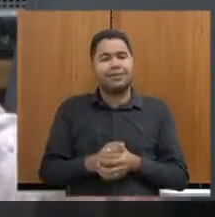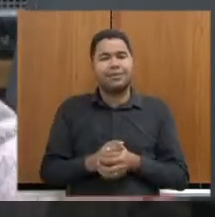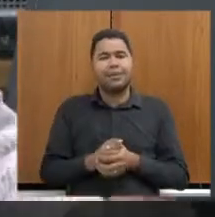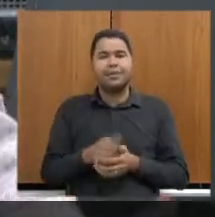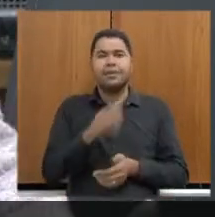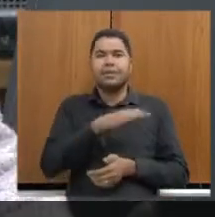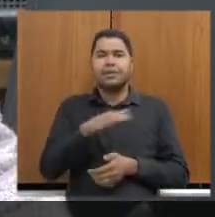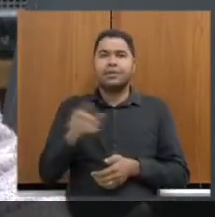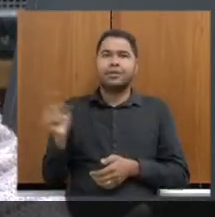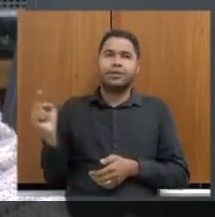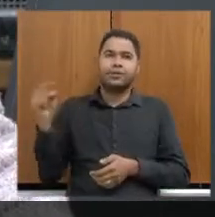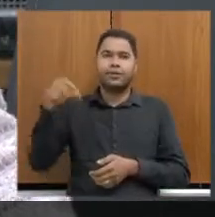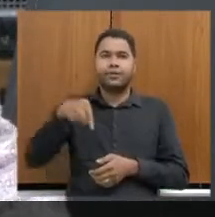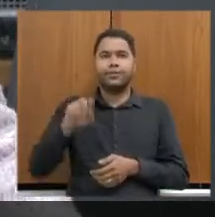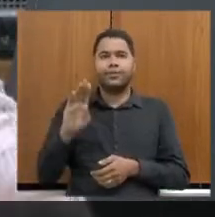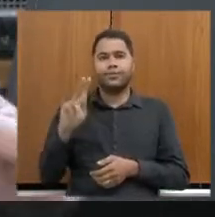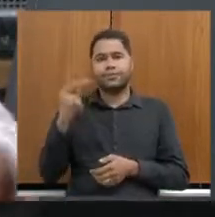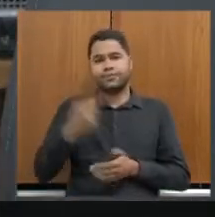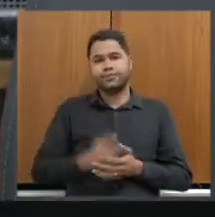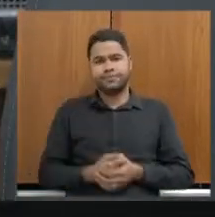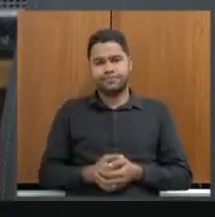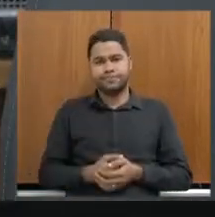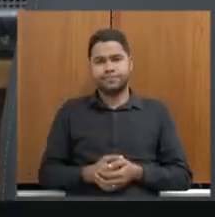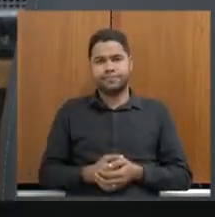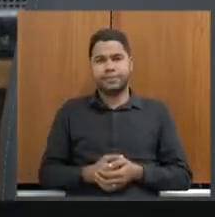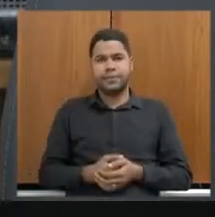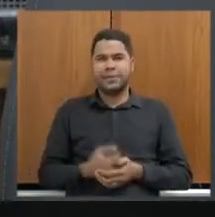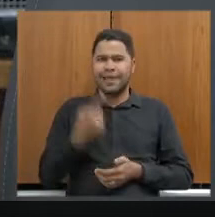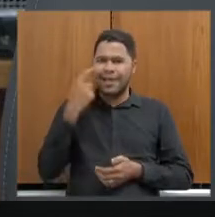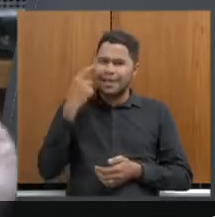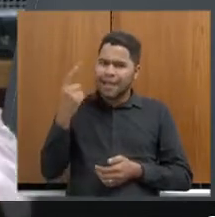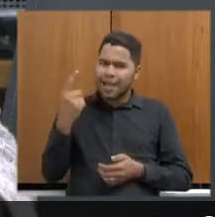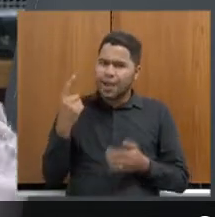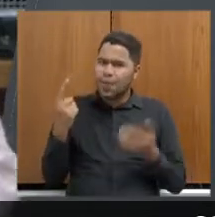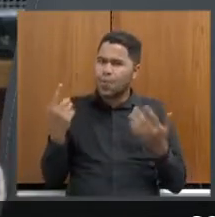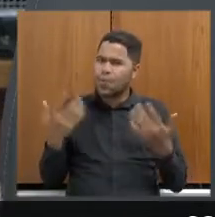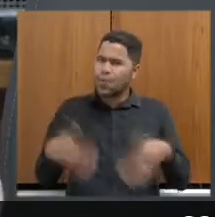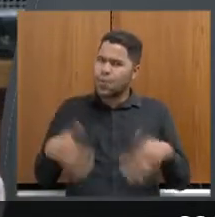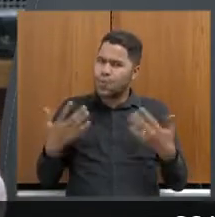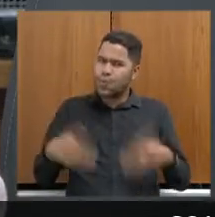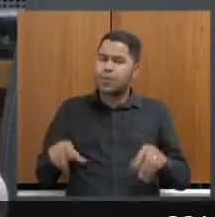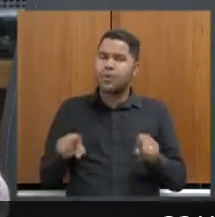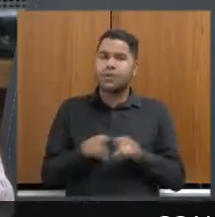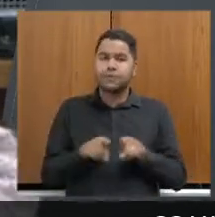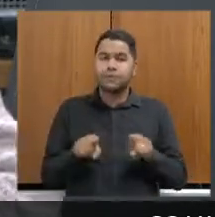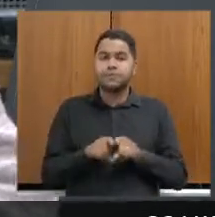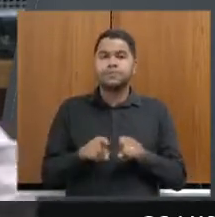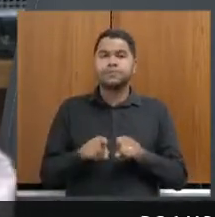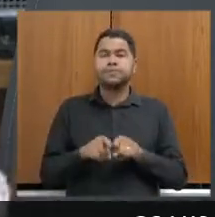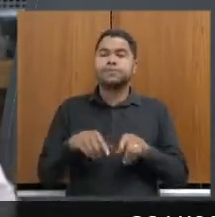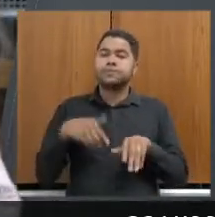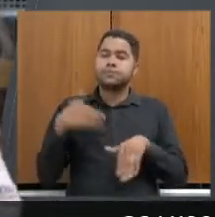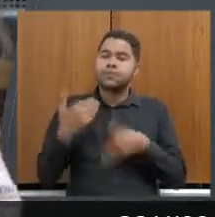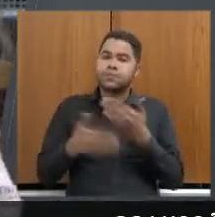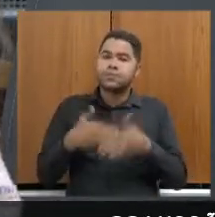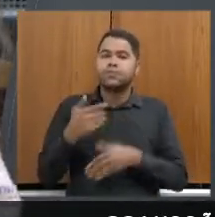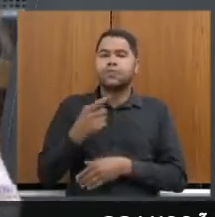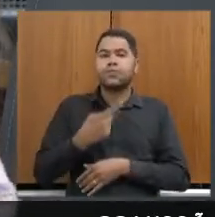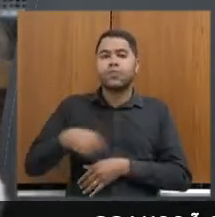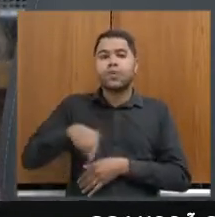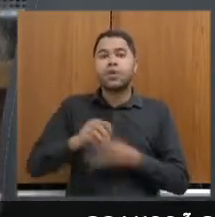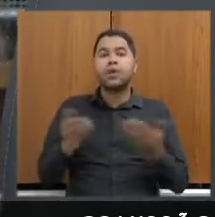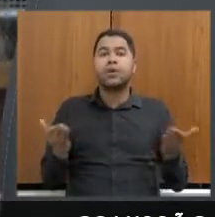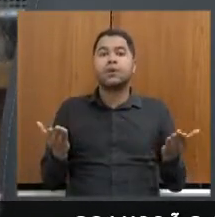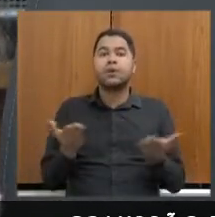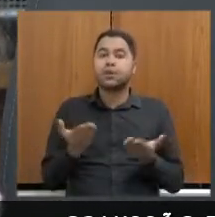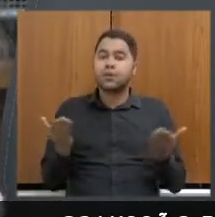crianças tinham que vir para Belo Horizonte então tem ideia do que que é isso tá lendo mais agilização para que a gente tivesse